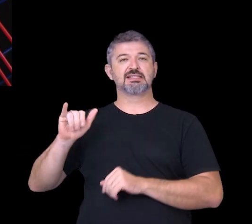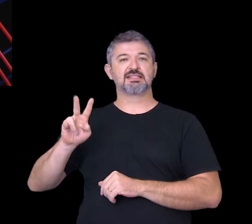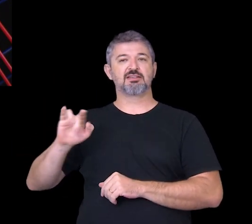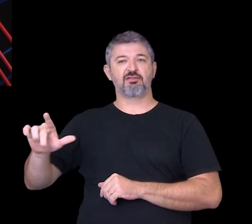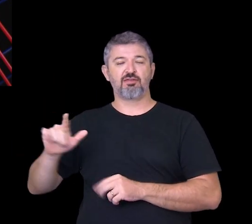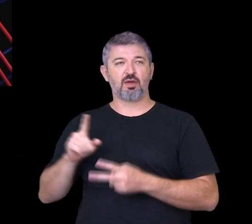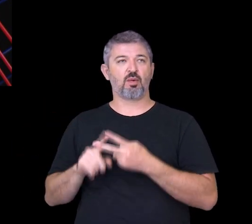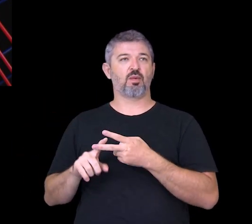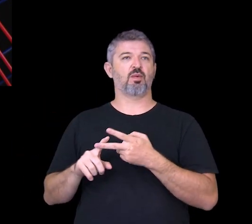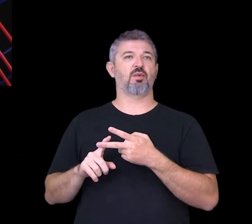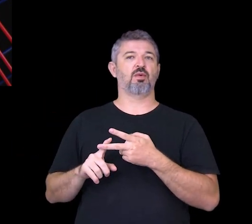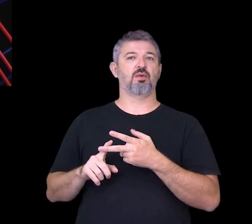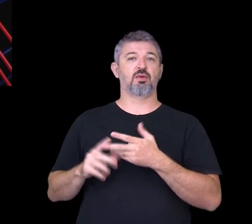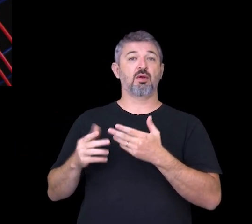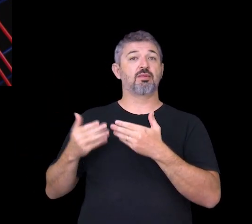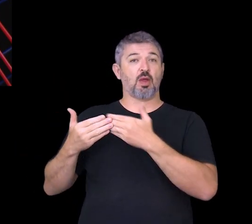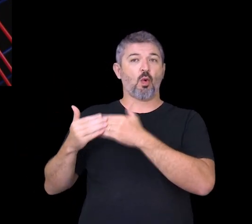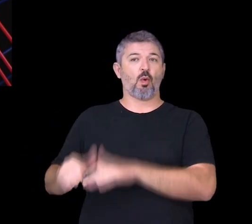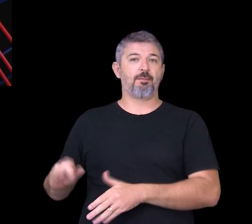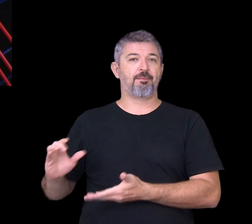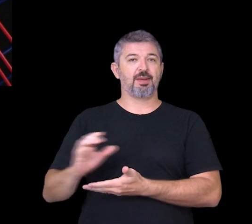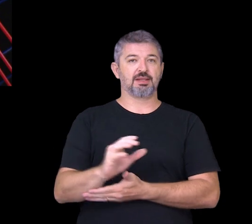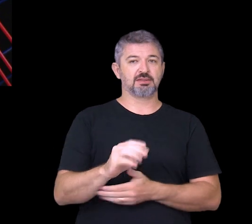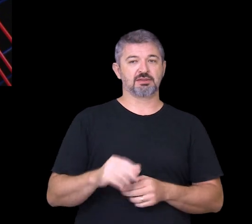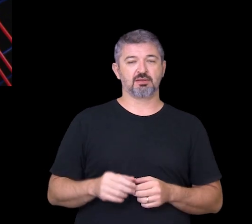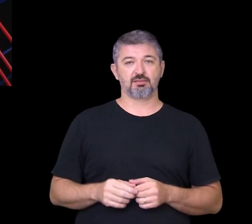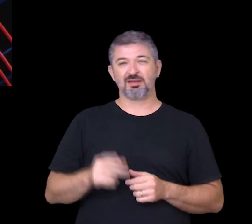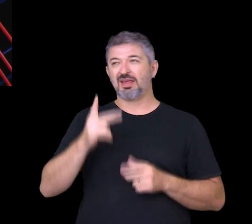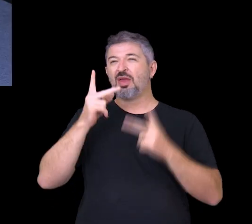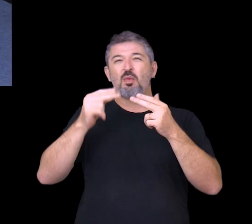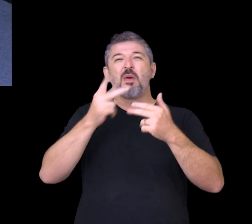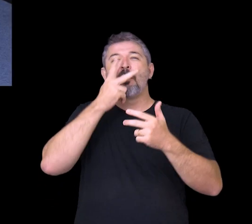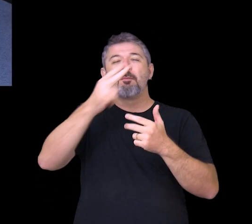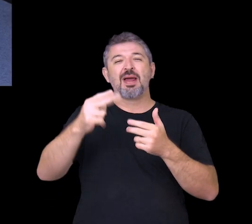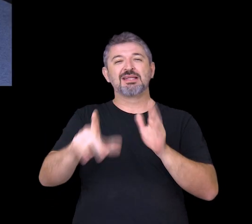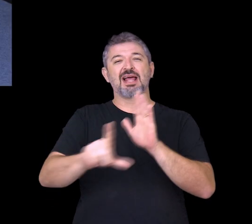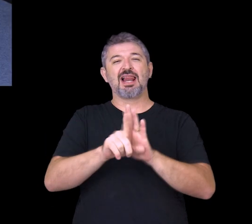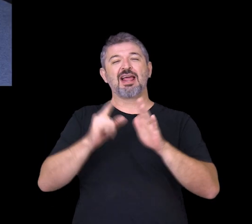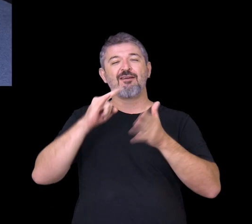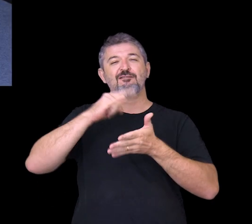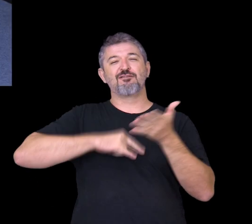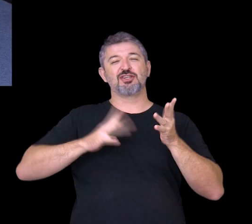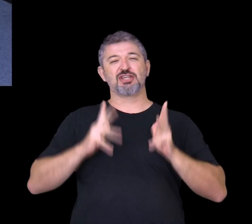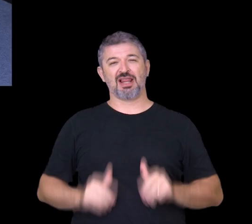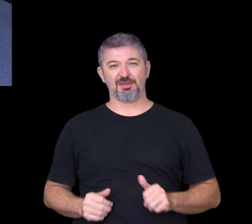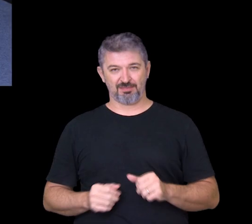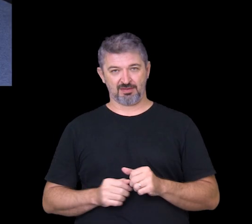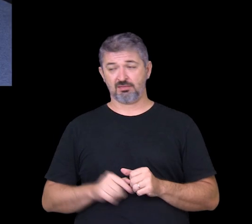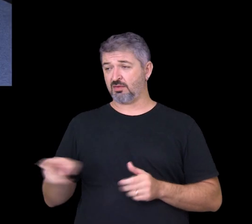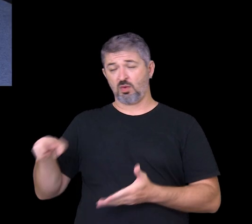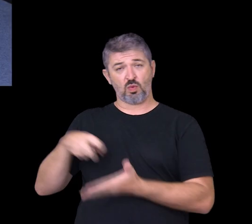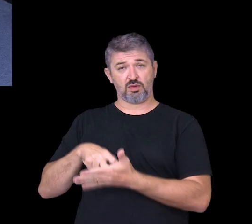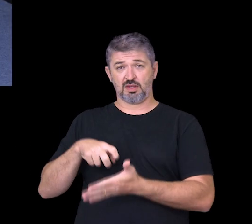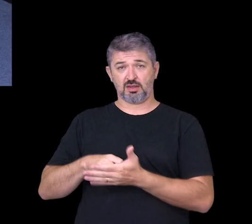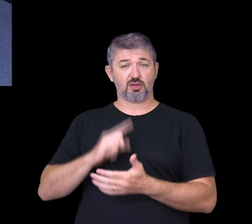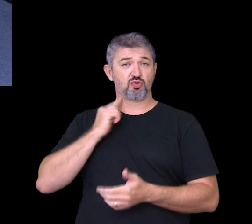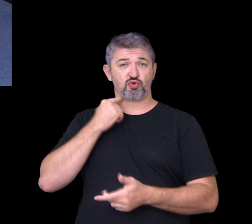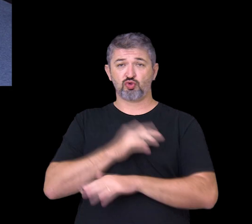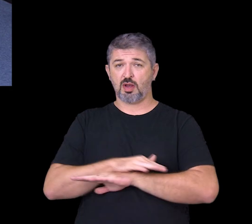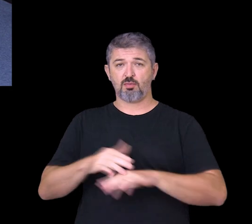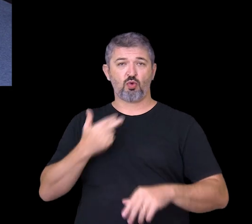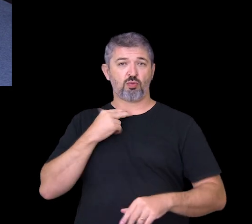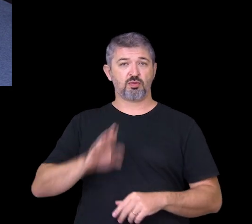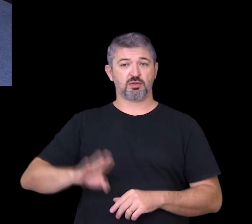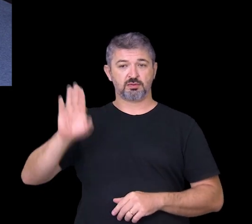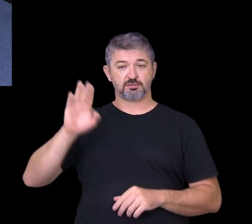civil ou numa reparação. E é assim que a gente tem... uma ficha limpa, no caso. Uma ficha limpa, porque se está condenado. Além da